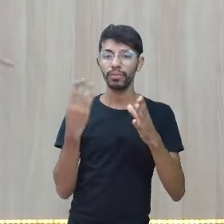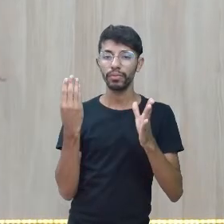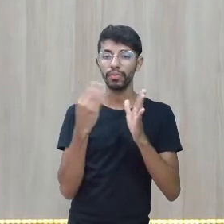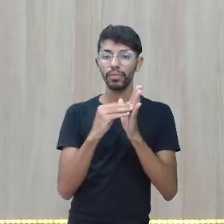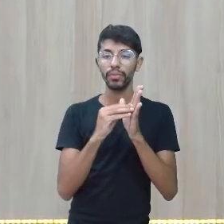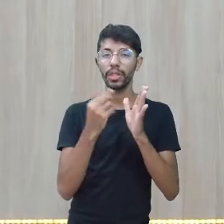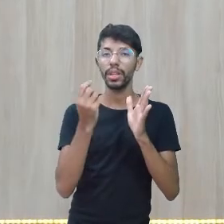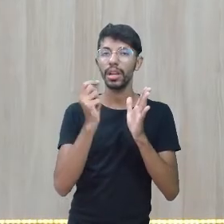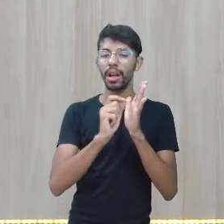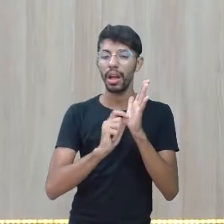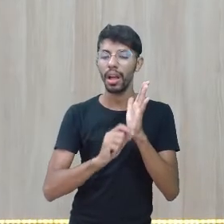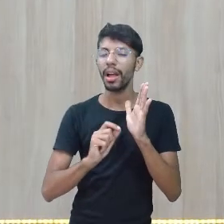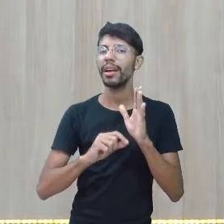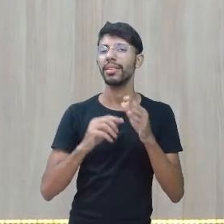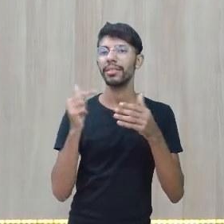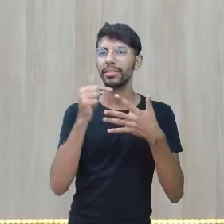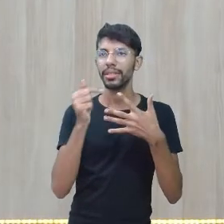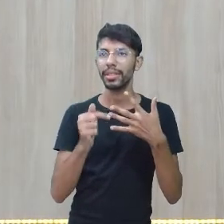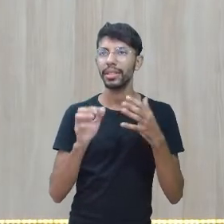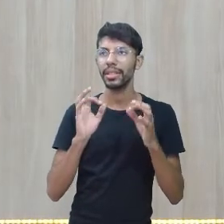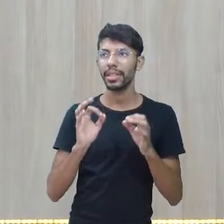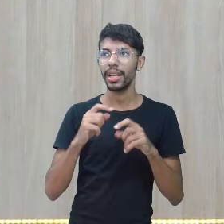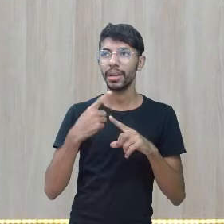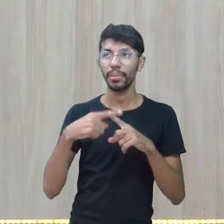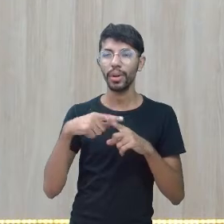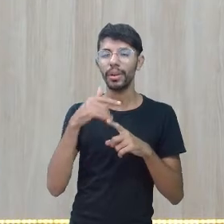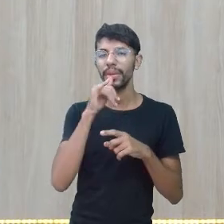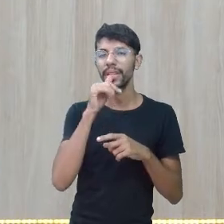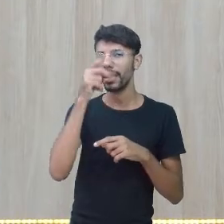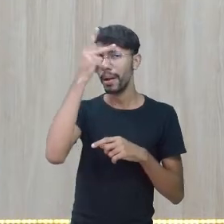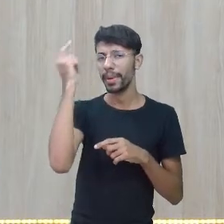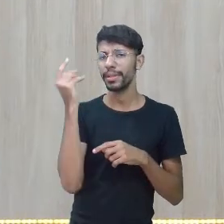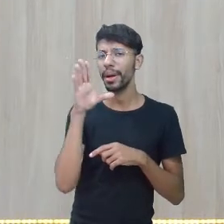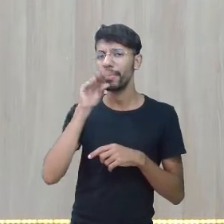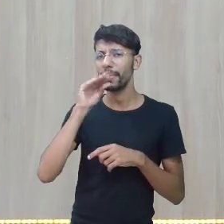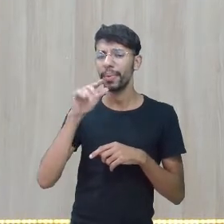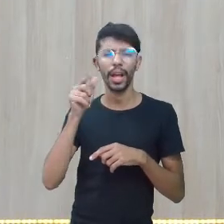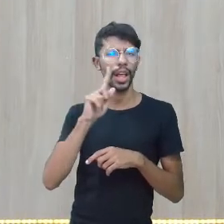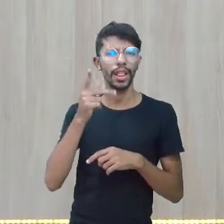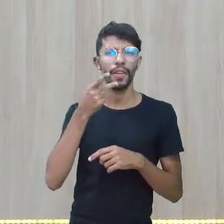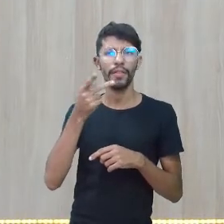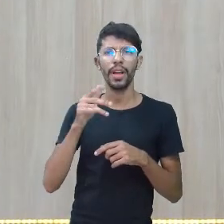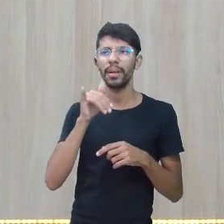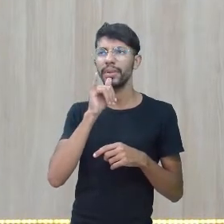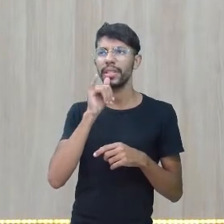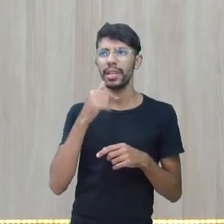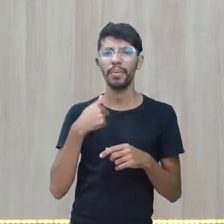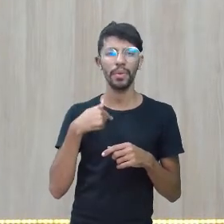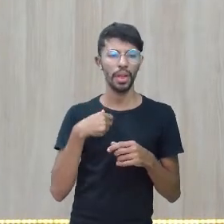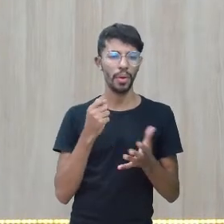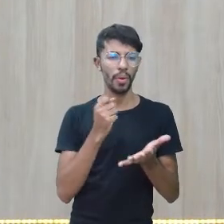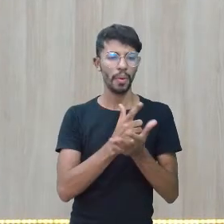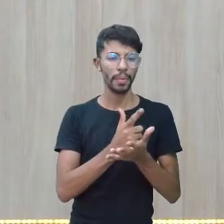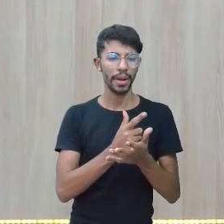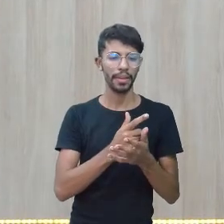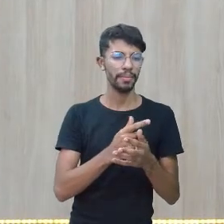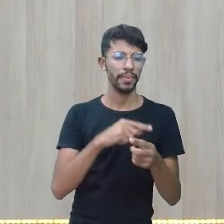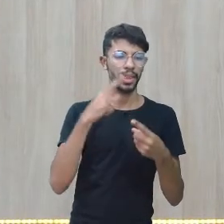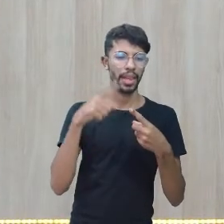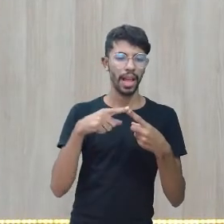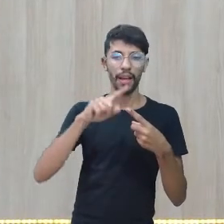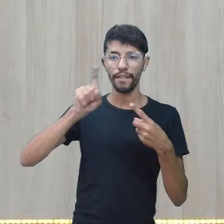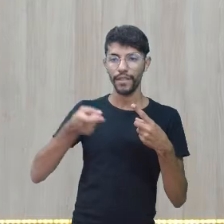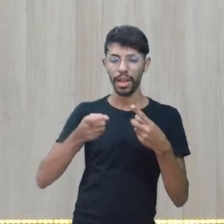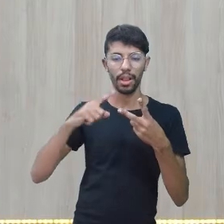dizer, opa, fiz a feira, vírgula. Comprei macarrão, feijão. Não, isso não vai acontecer. Então,